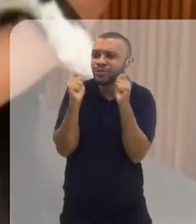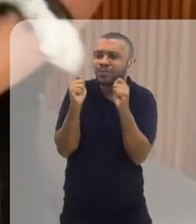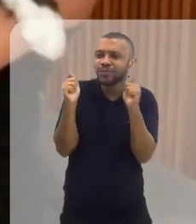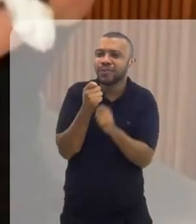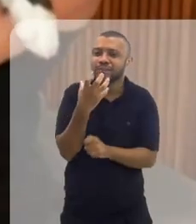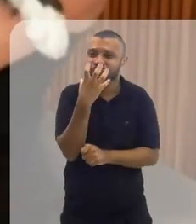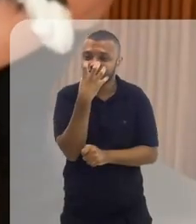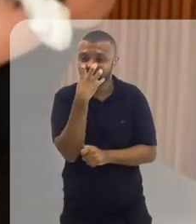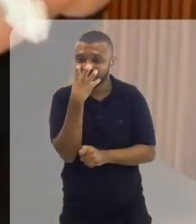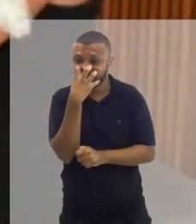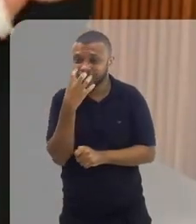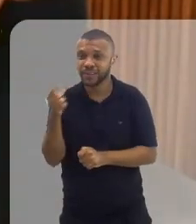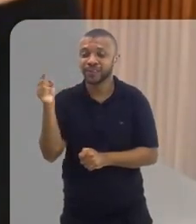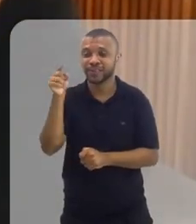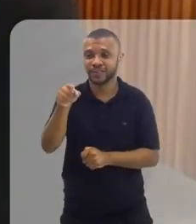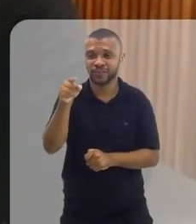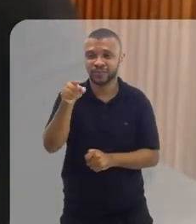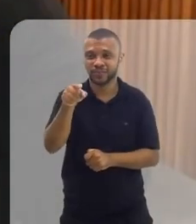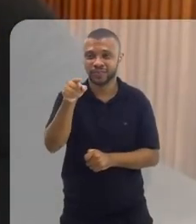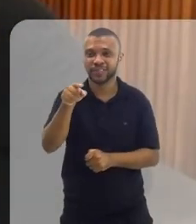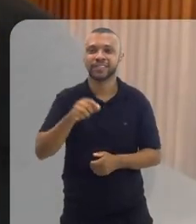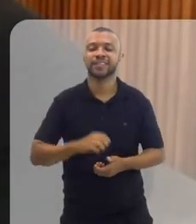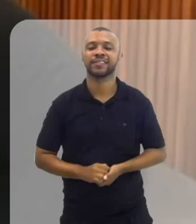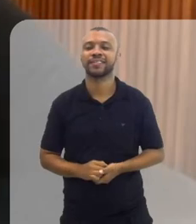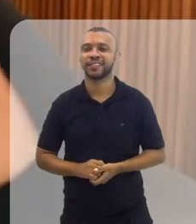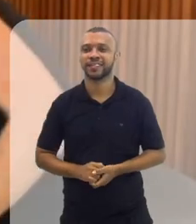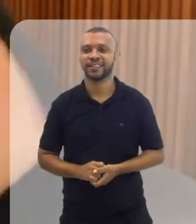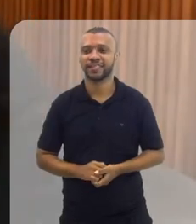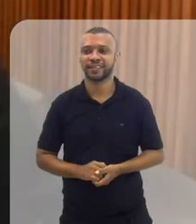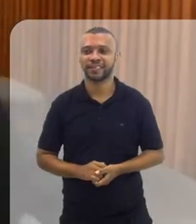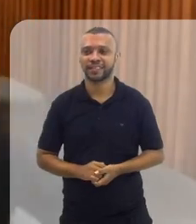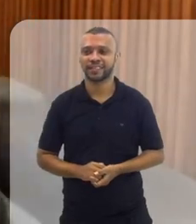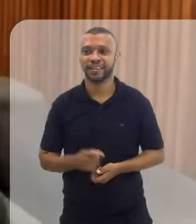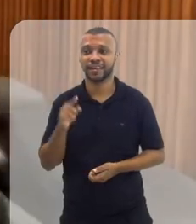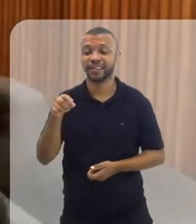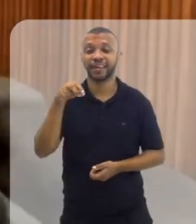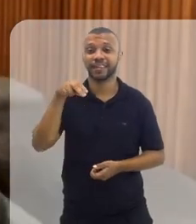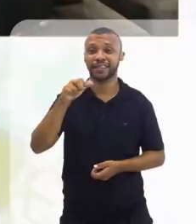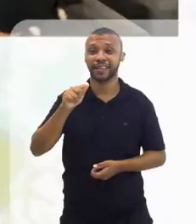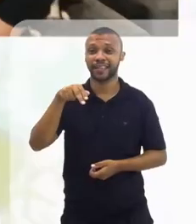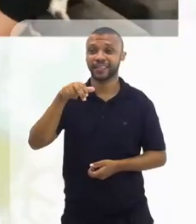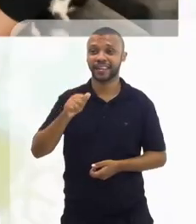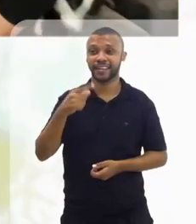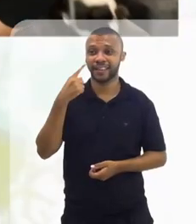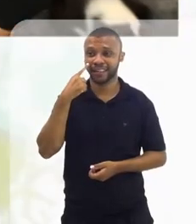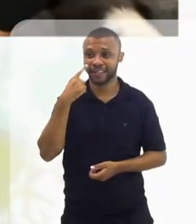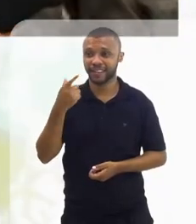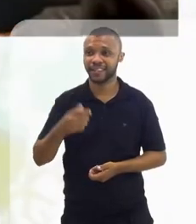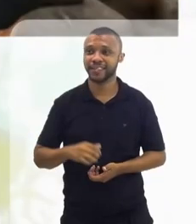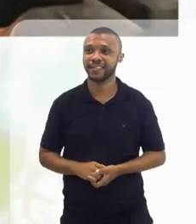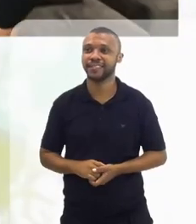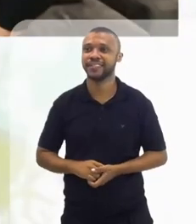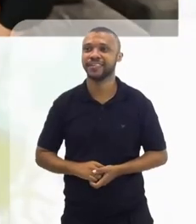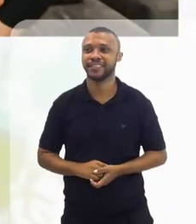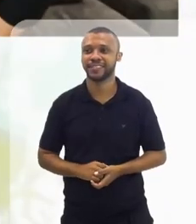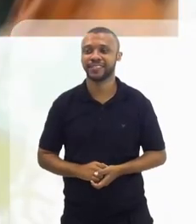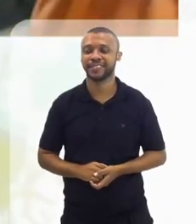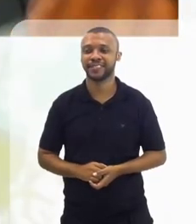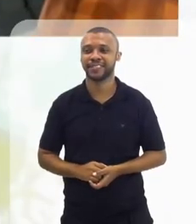Oh, meu Deus! Essa muito é a Naná. Naná, não, meu amor. Essa é a Naná. Olha